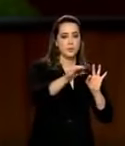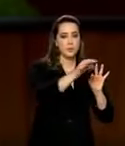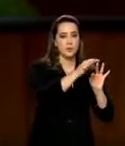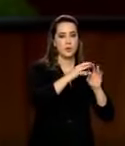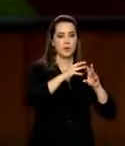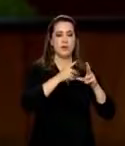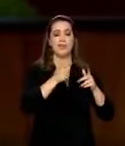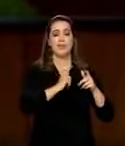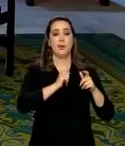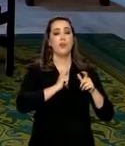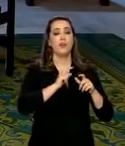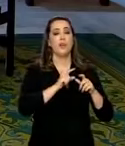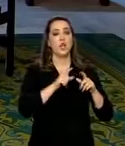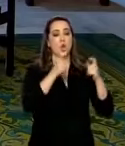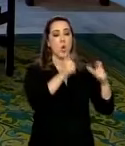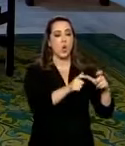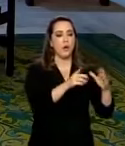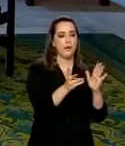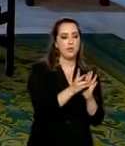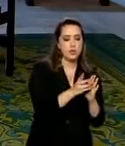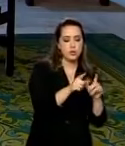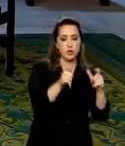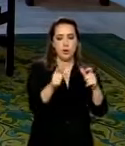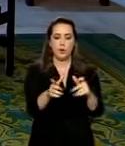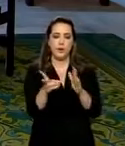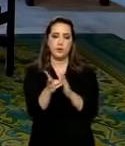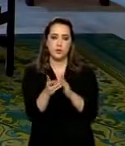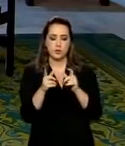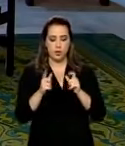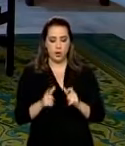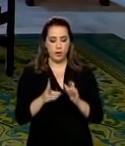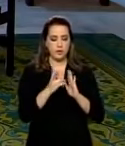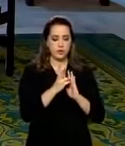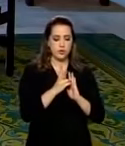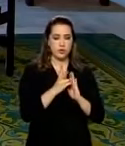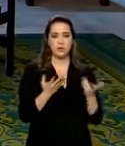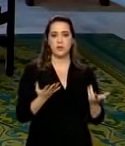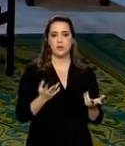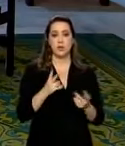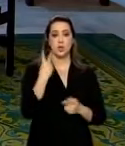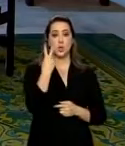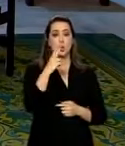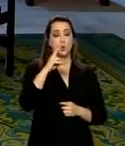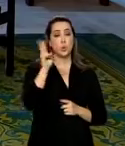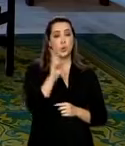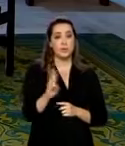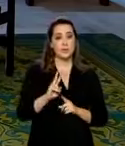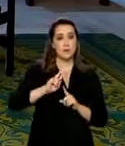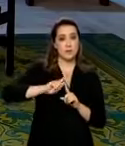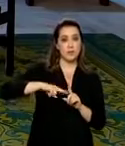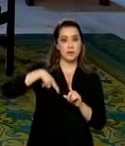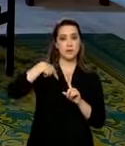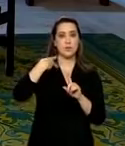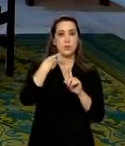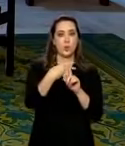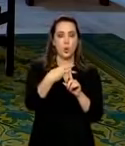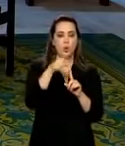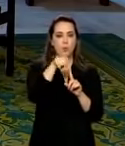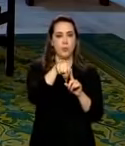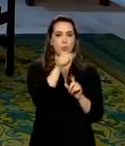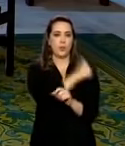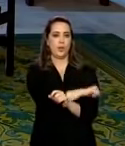demarcação de terras indígenas. Né? Não é justo você reservar uma área duas vezes o tamanho do Estado do Rio de Janeiro para 10